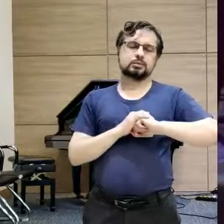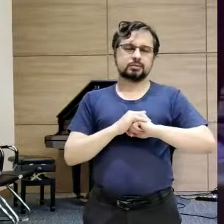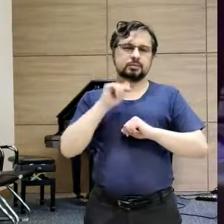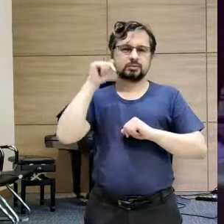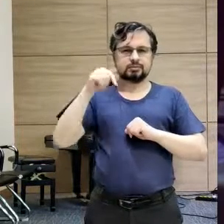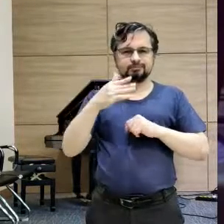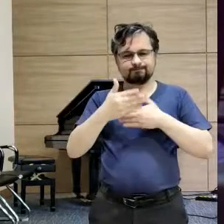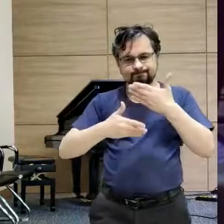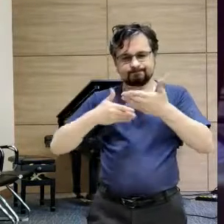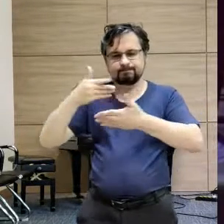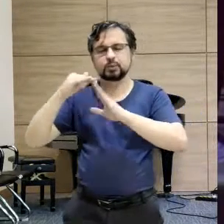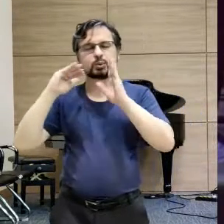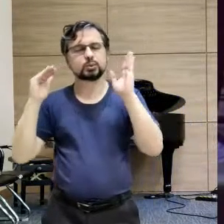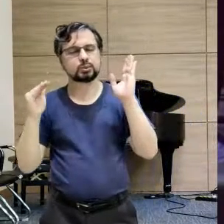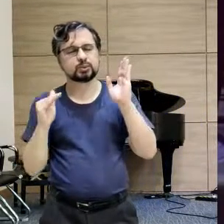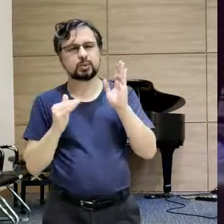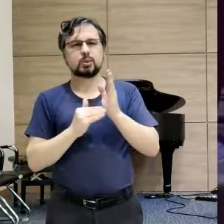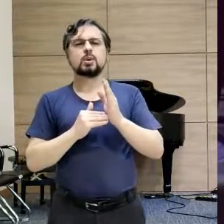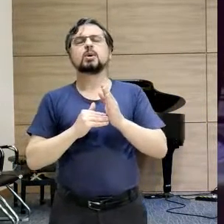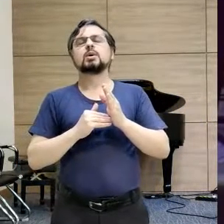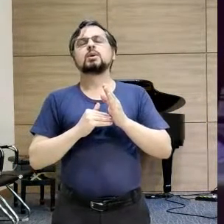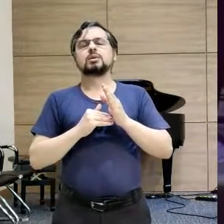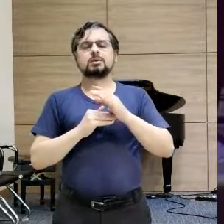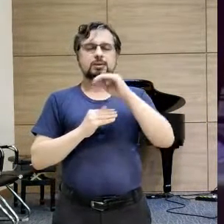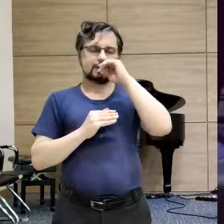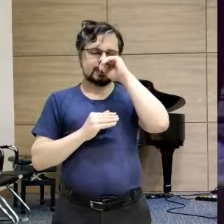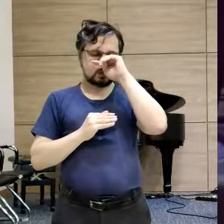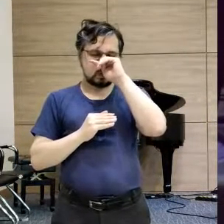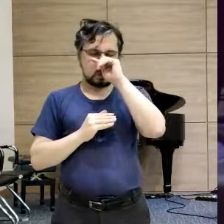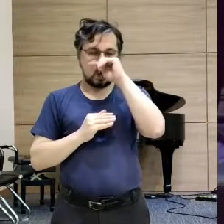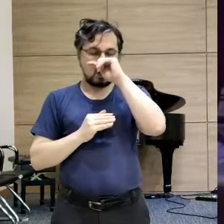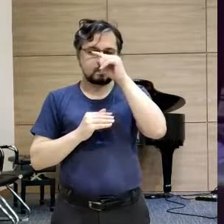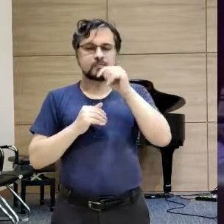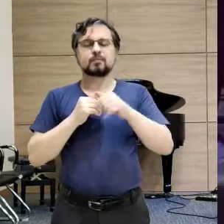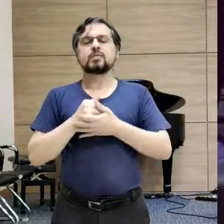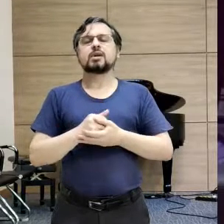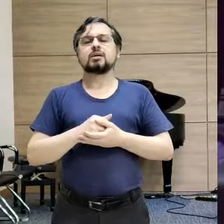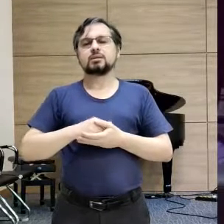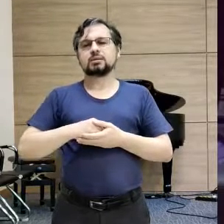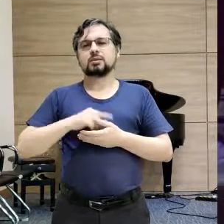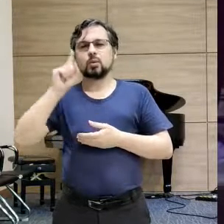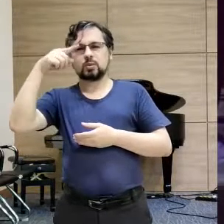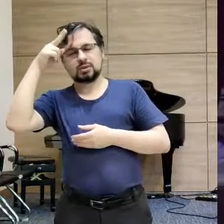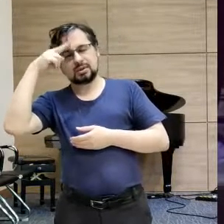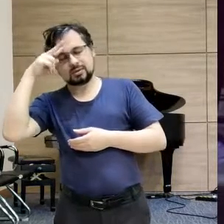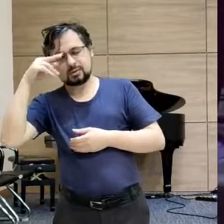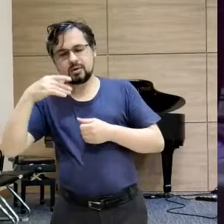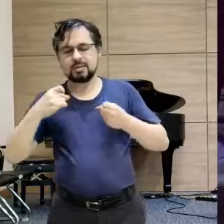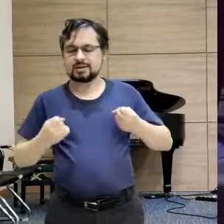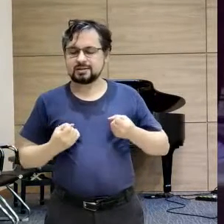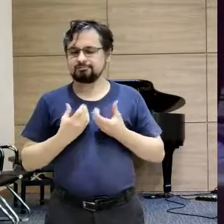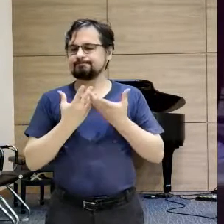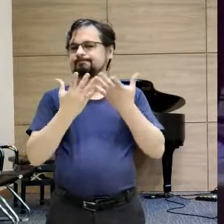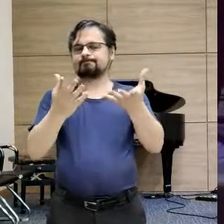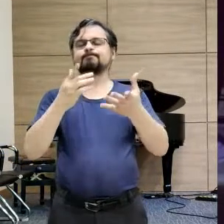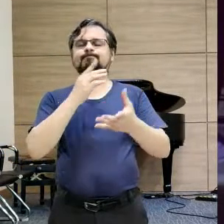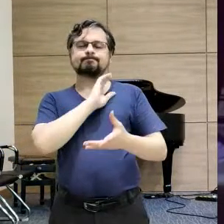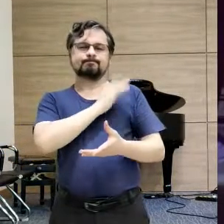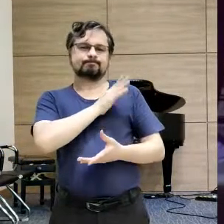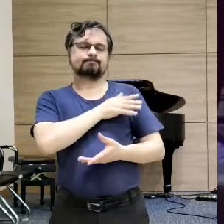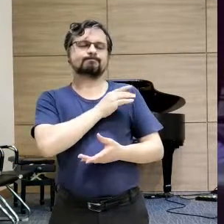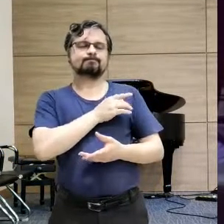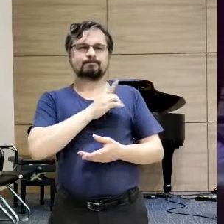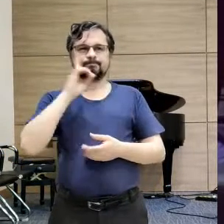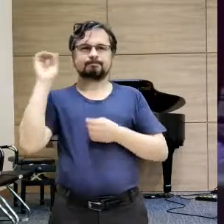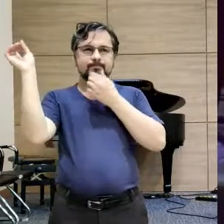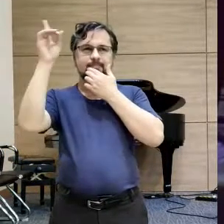esse contexto começa a ser florescido no coração de Davi. Então veja só, quando nós entrarmos agora